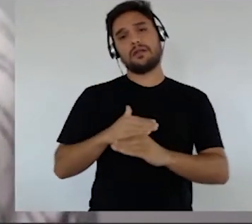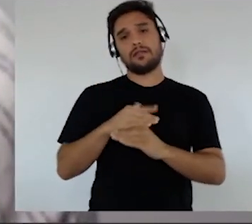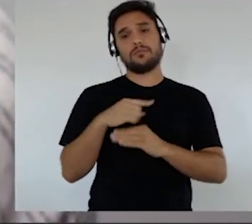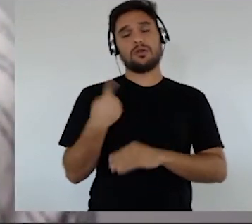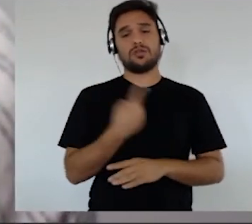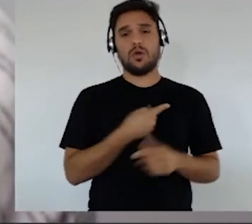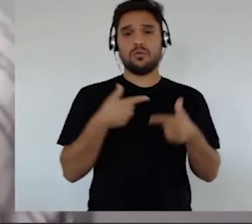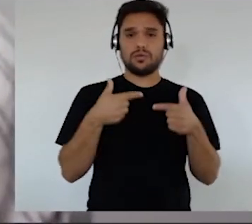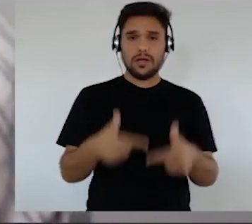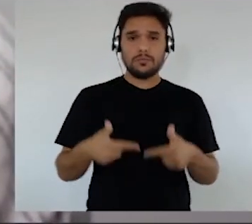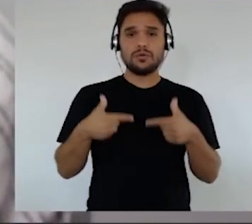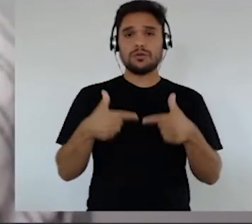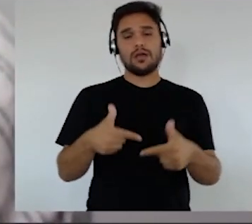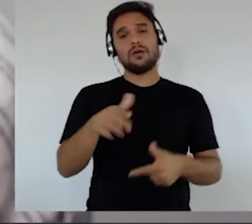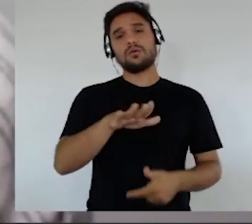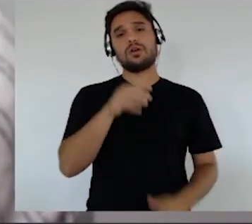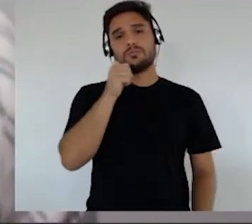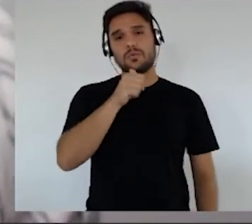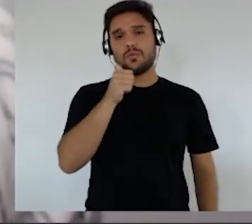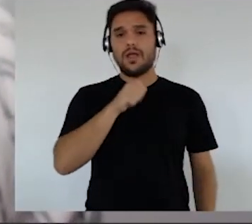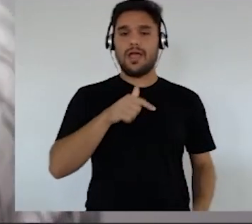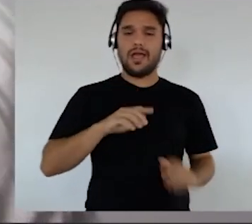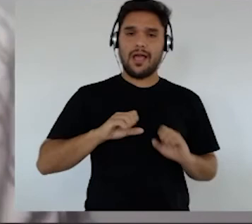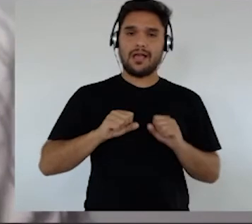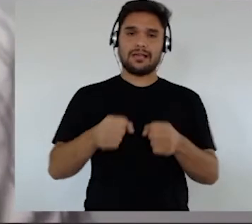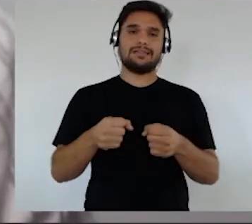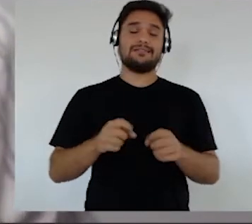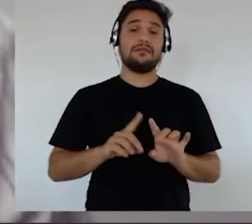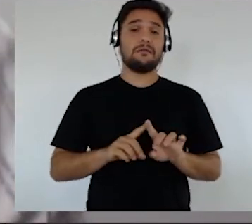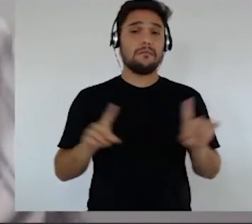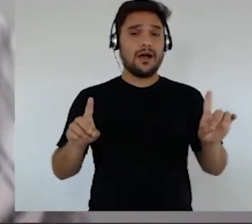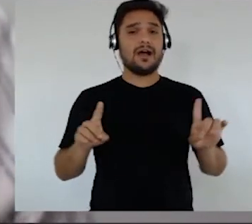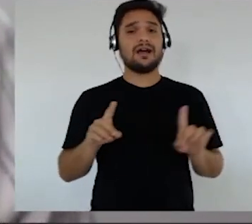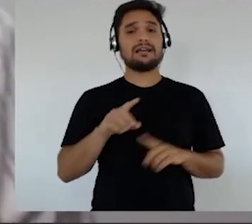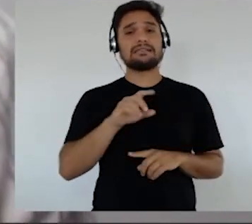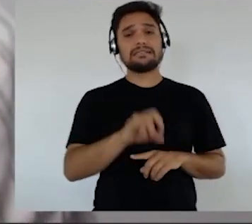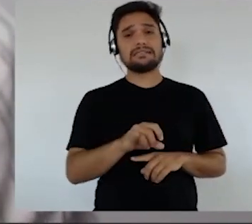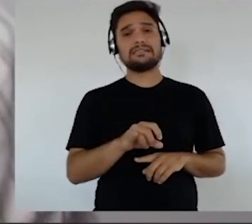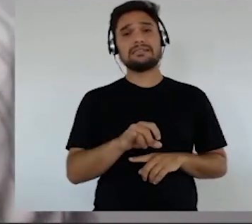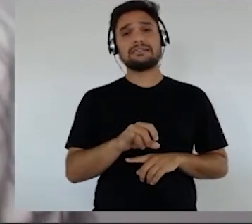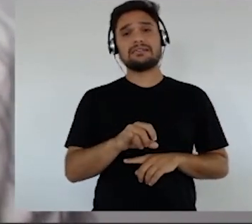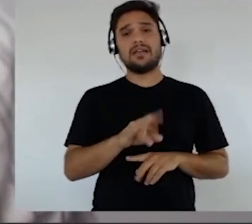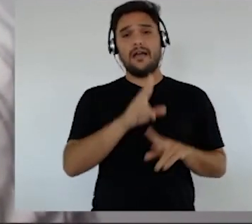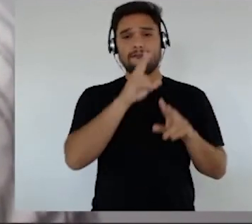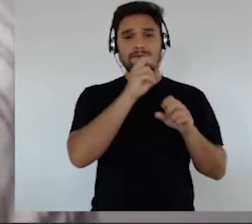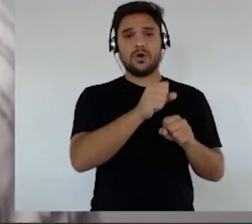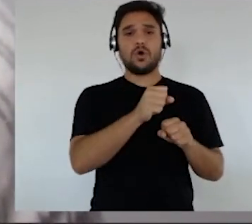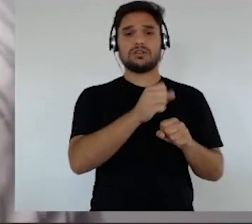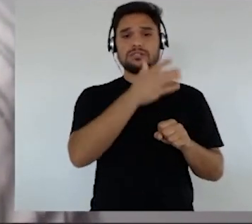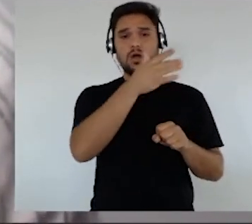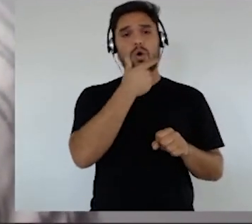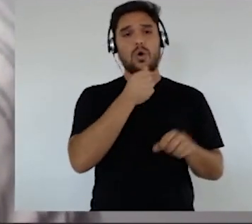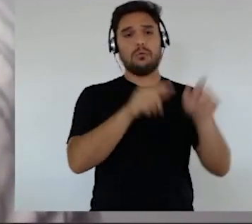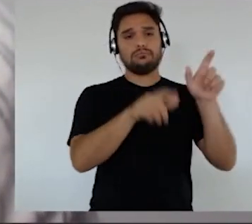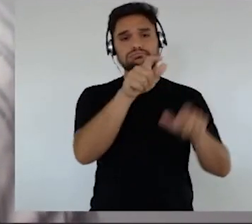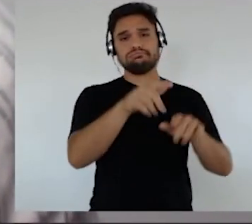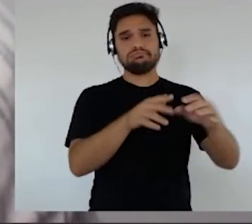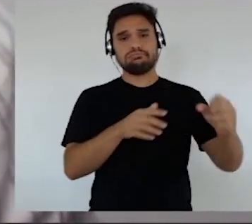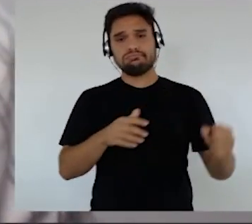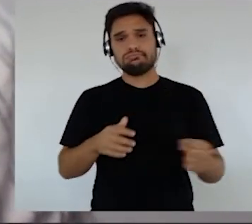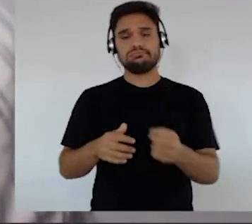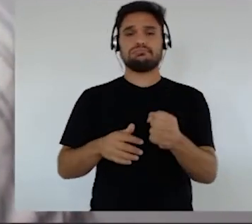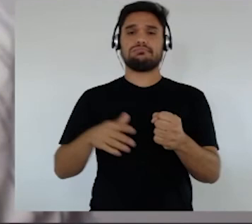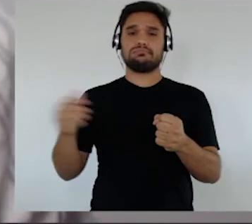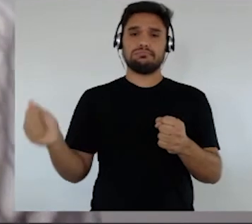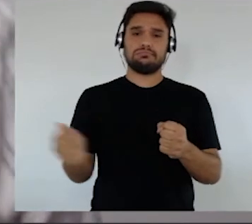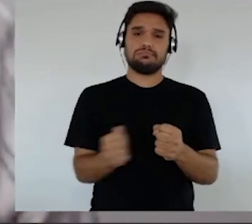lutamos para isso, né? Nós somos mulheres aguerridas, mas sem a força dos aliados que já ocupam esse espaço,